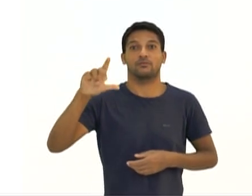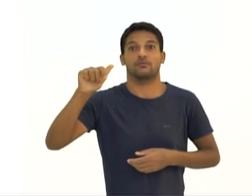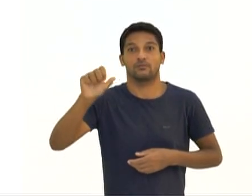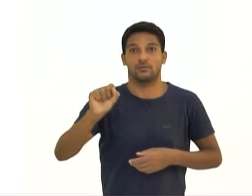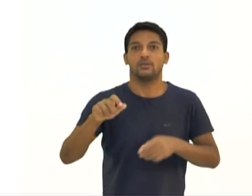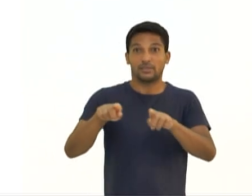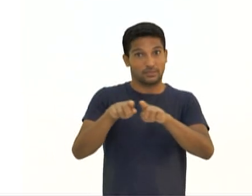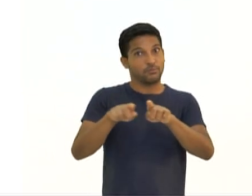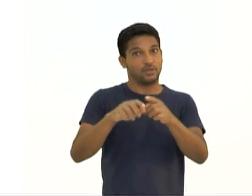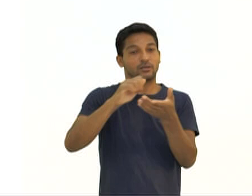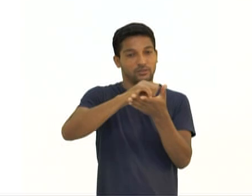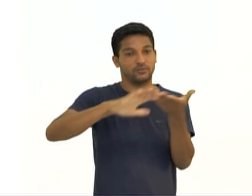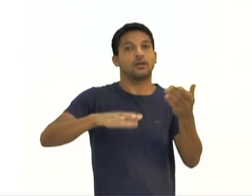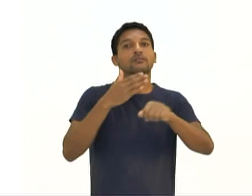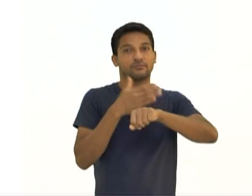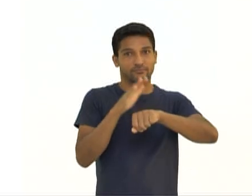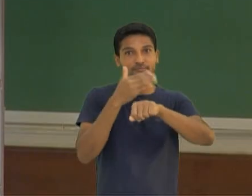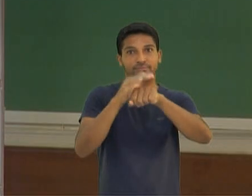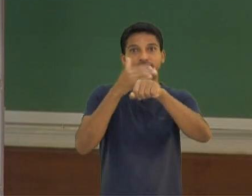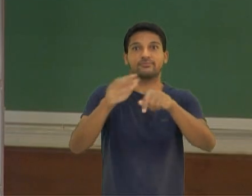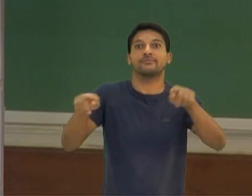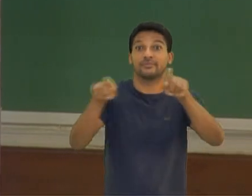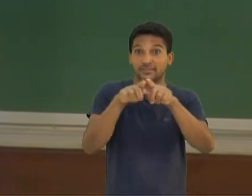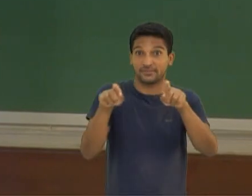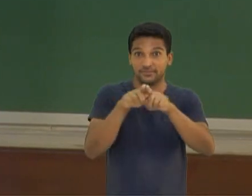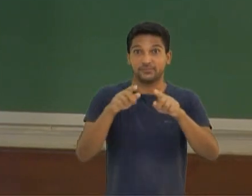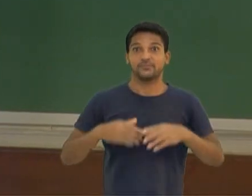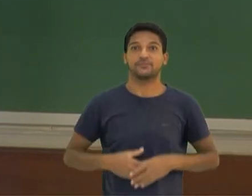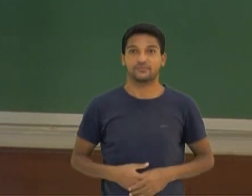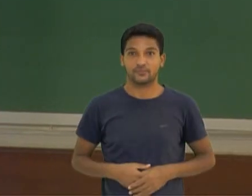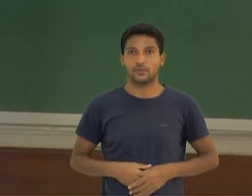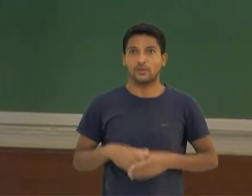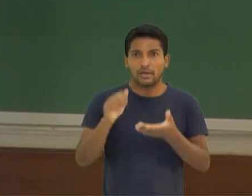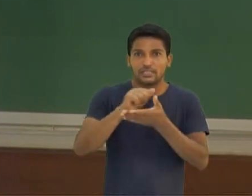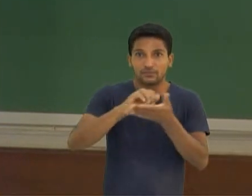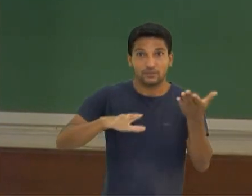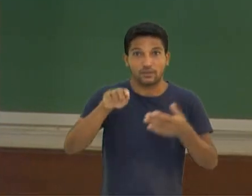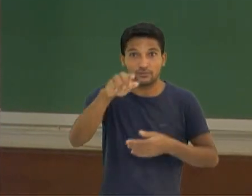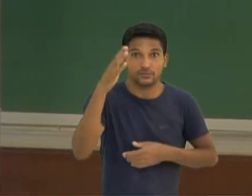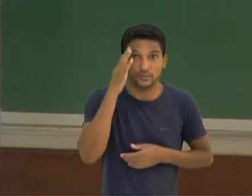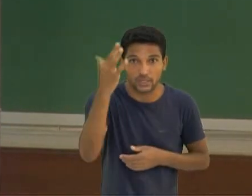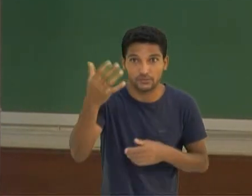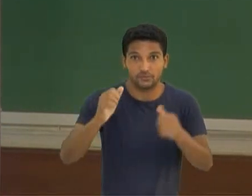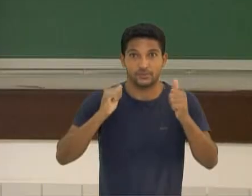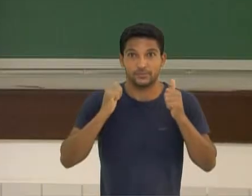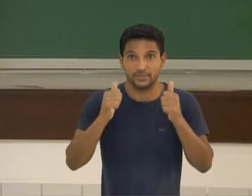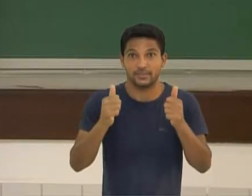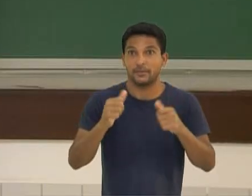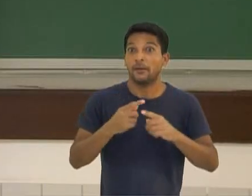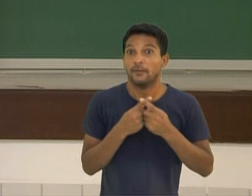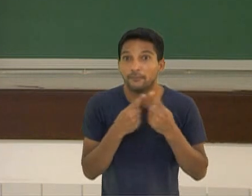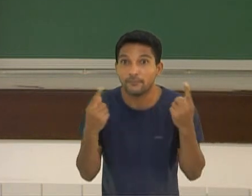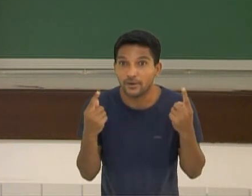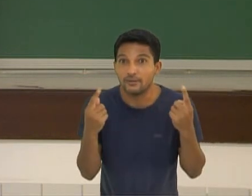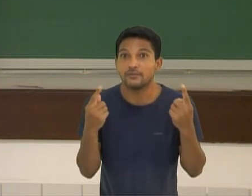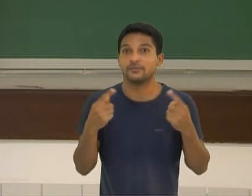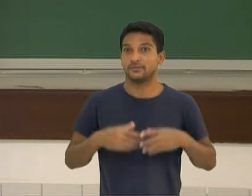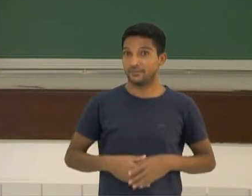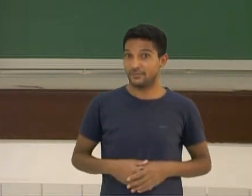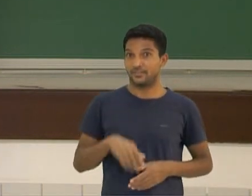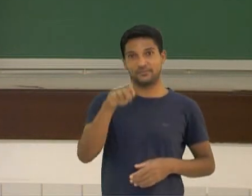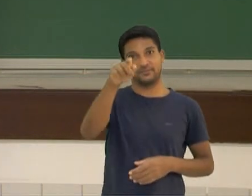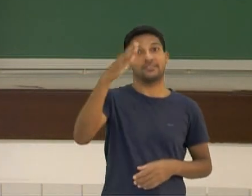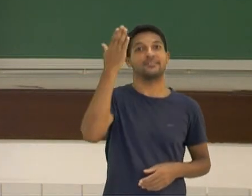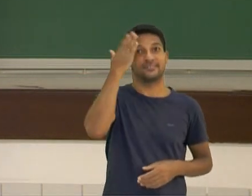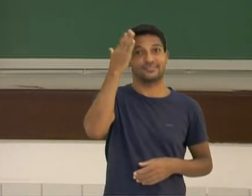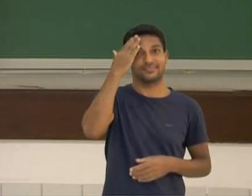exercícios para praticar, exercícios para vocês resolverem, tranquilo? Mas você já